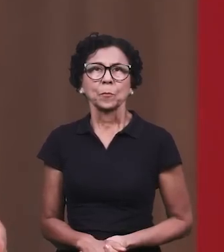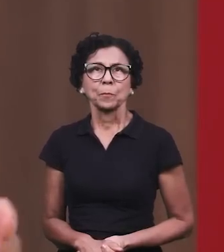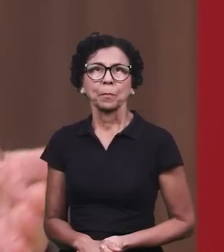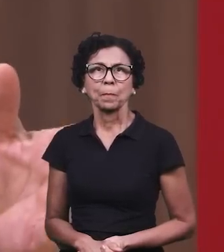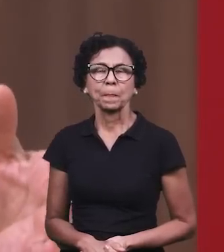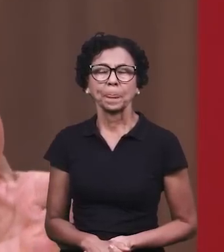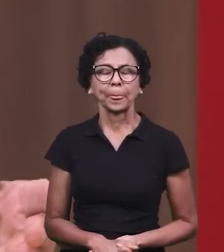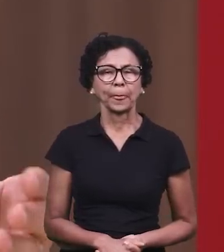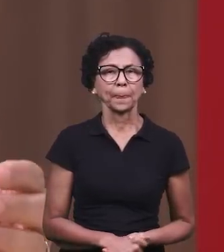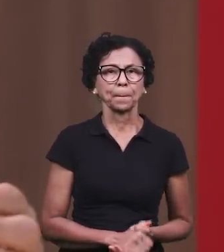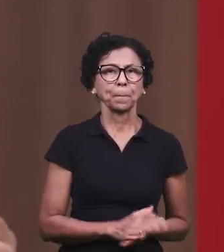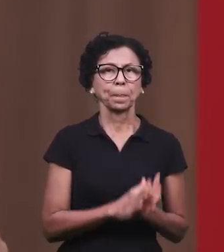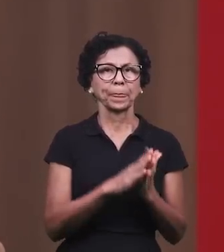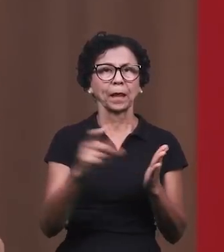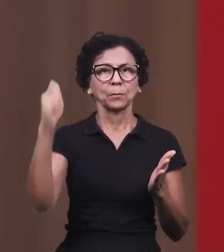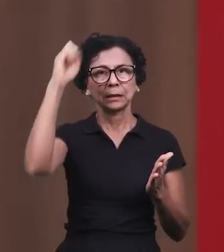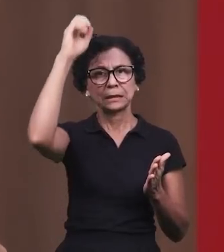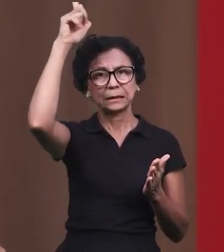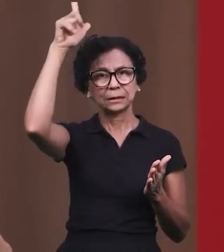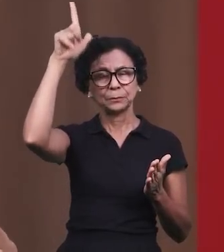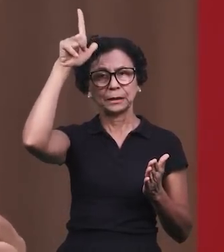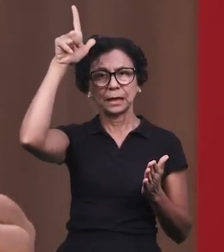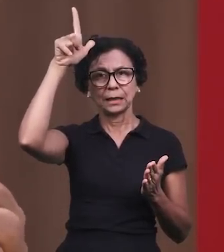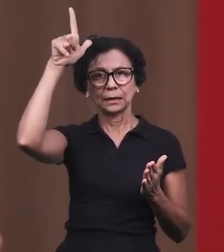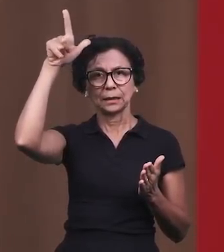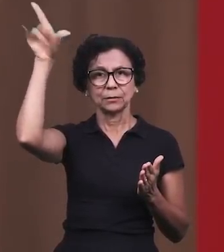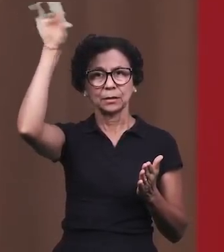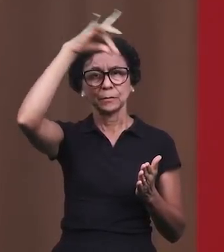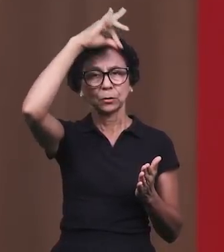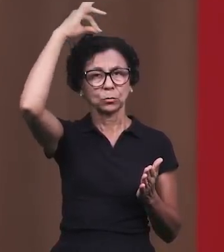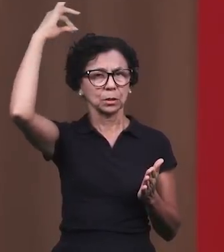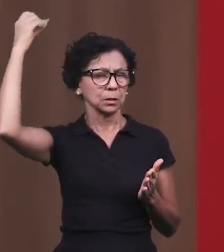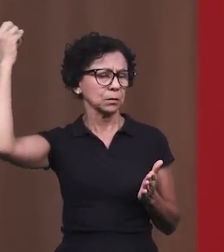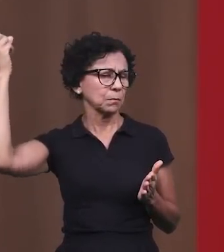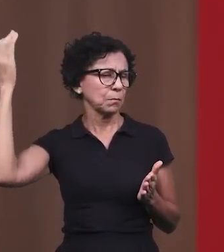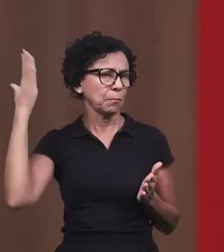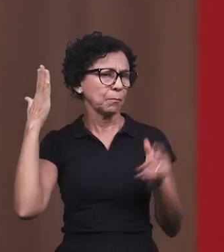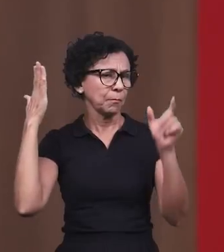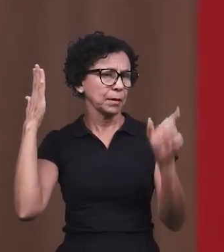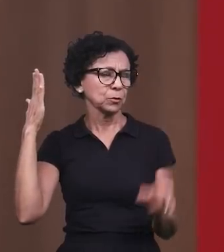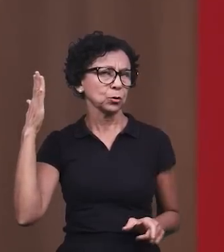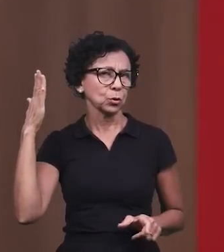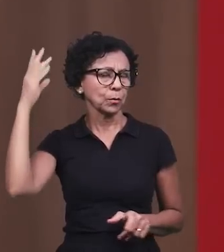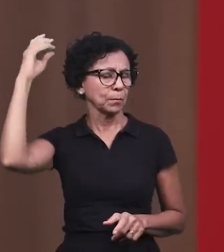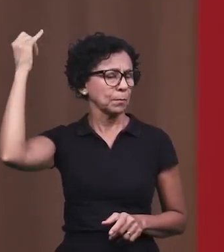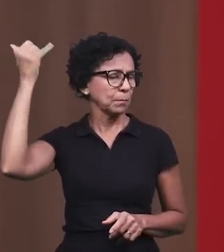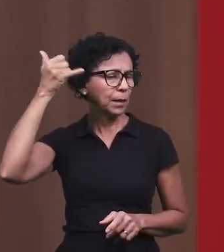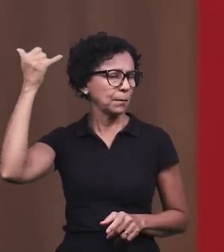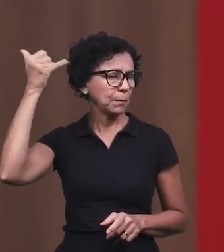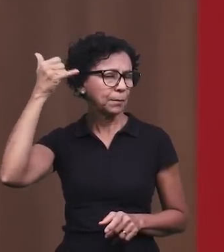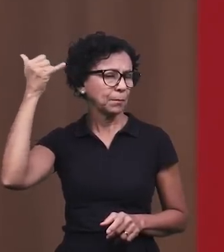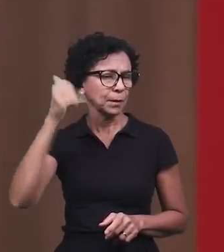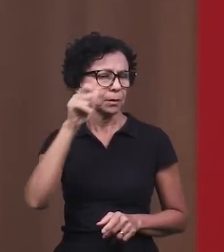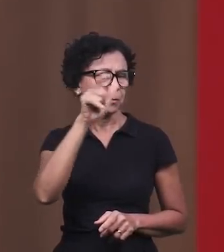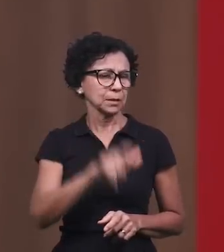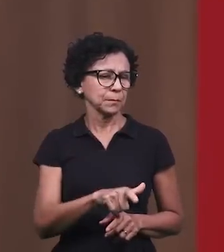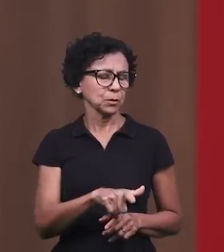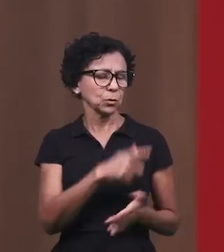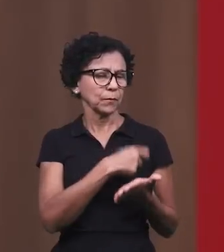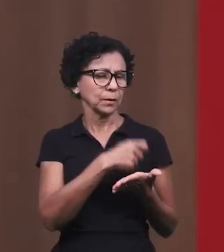a Bíblia, a inspiração dela, a Bíblia foi ditada pelo Espírito Santo e os escritores escreveram aquilo que o Espírito